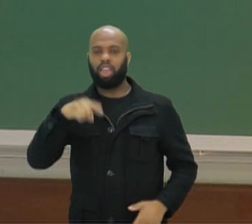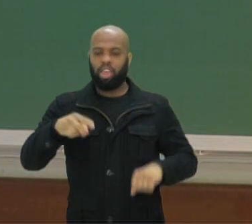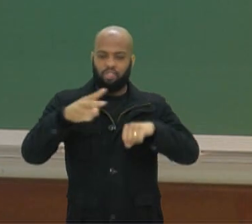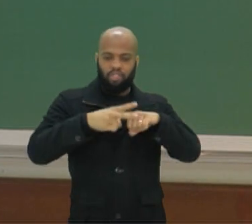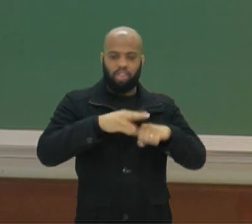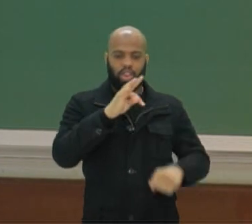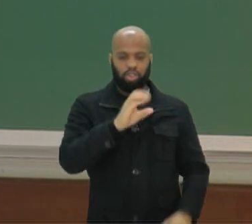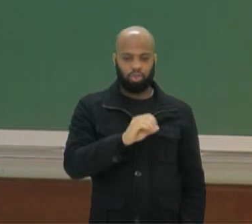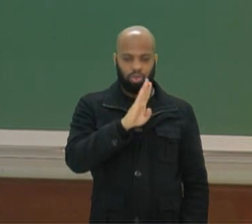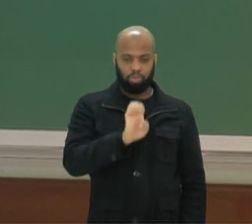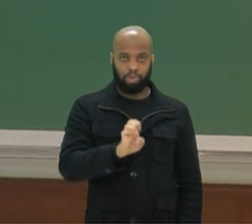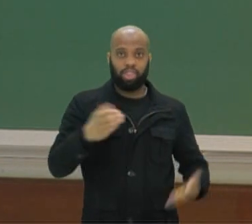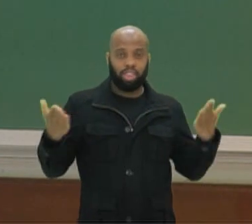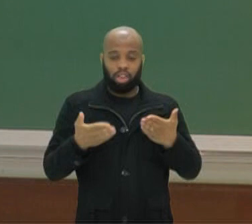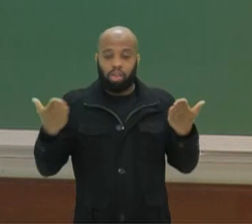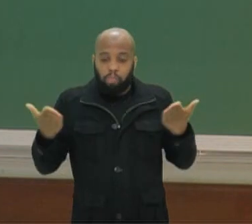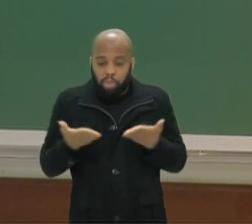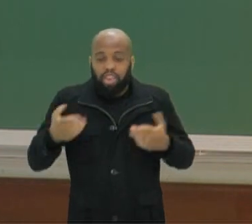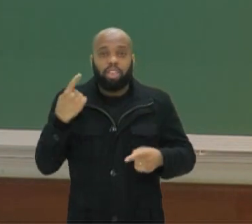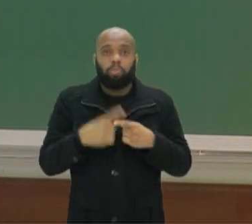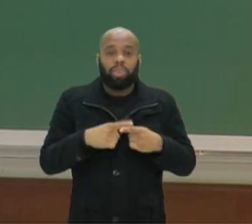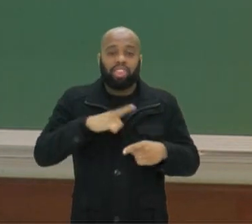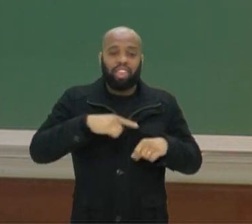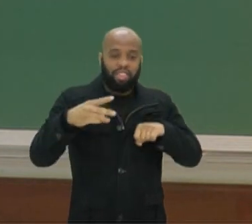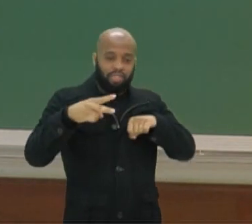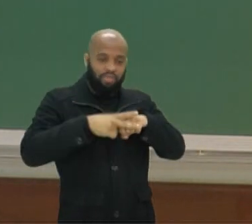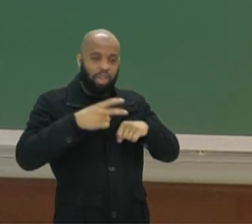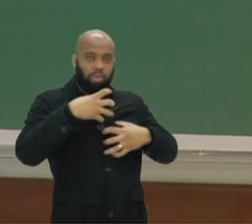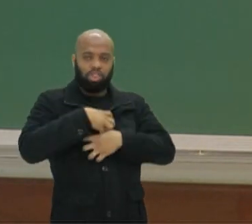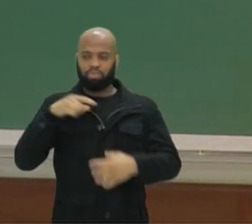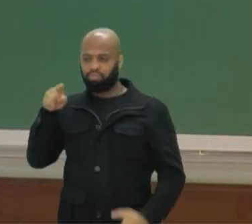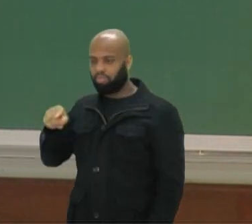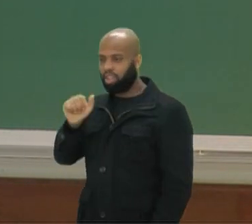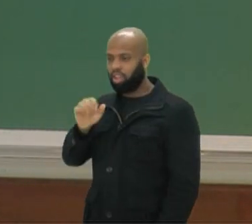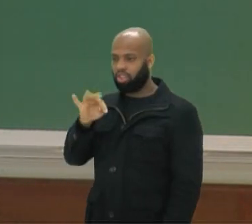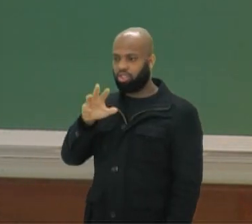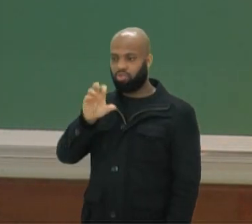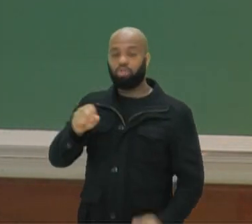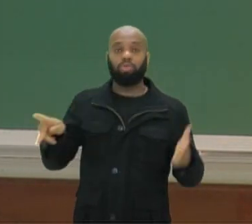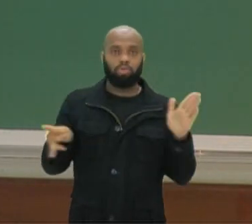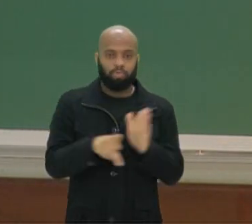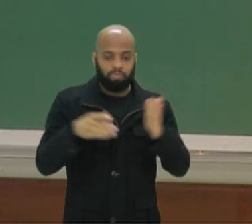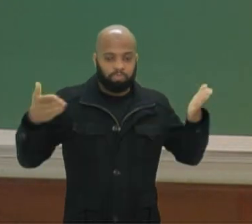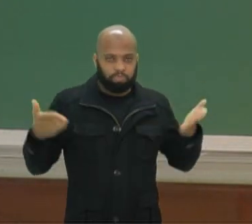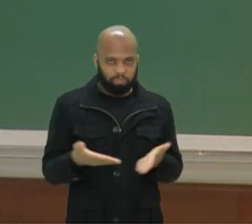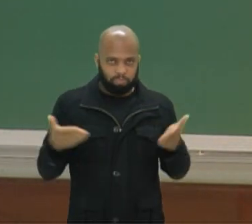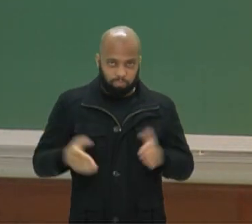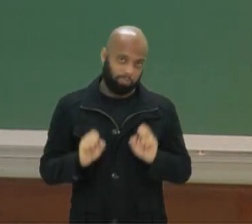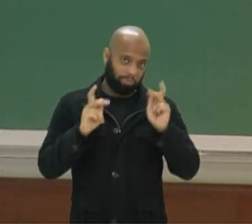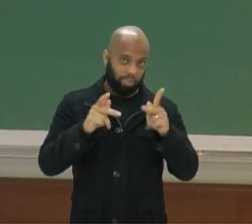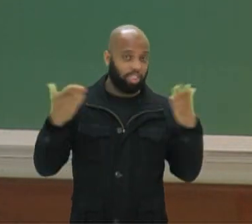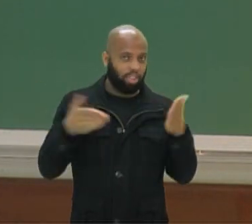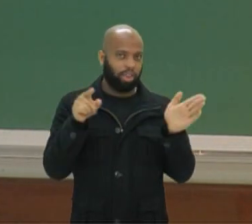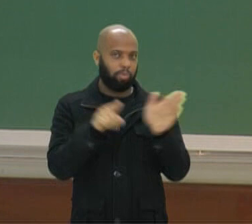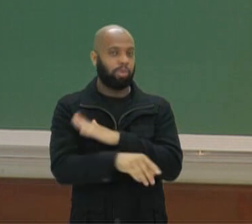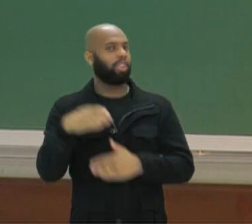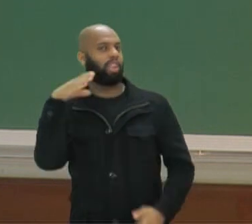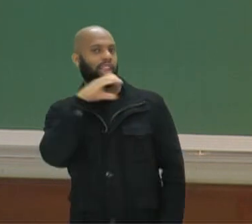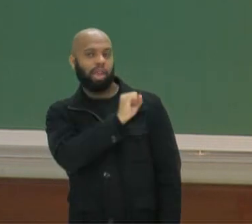be no presente, porque o verbo na frase ativa está no presente, ok? Bora para o nosso